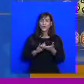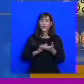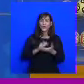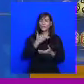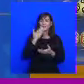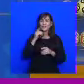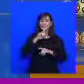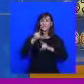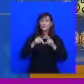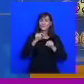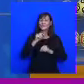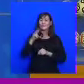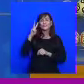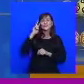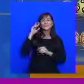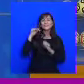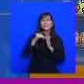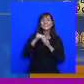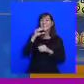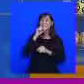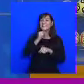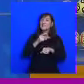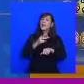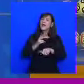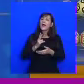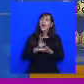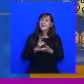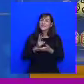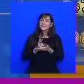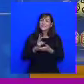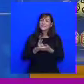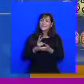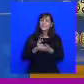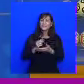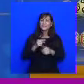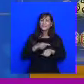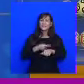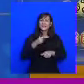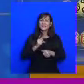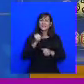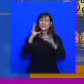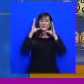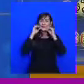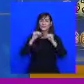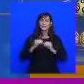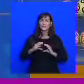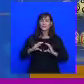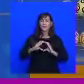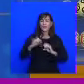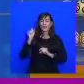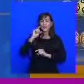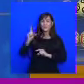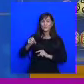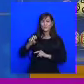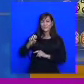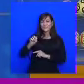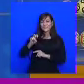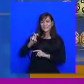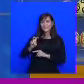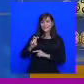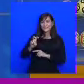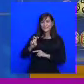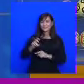Loto Fácil com sorteios de segunda a sábado, sempre a partir das 8 da noite. Bola azul número 05. Azul